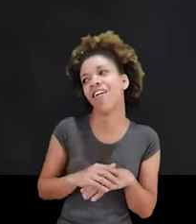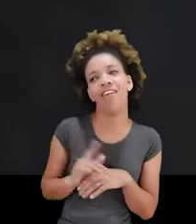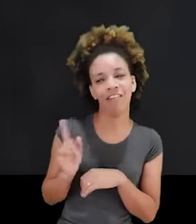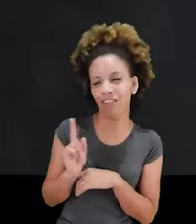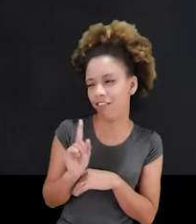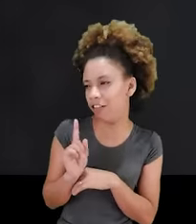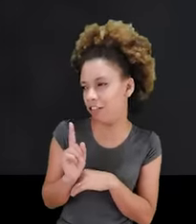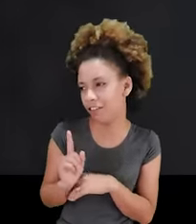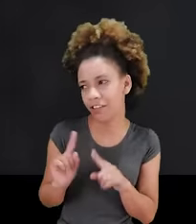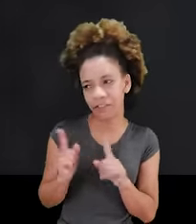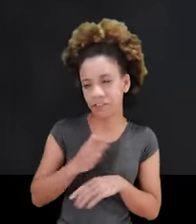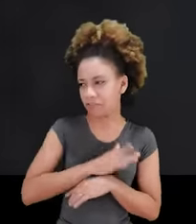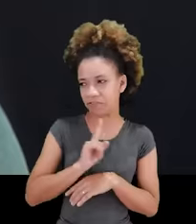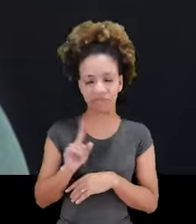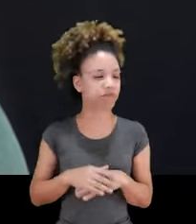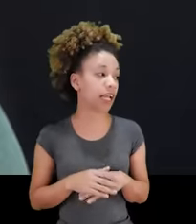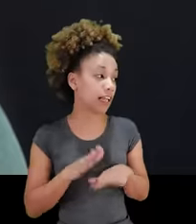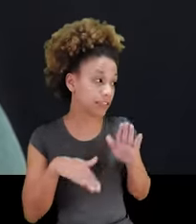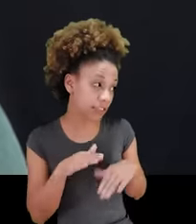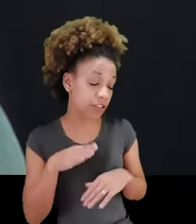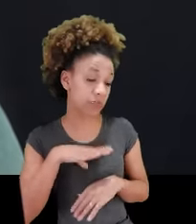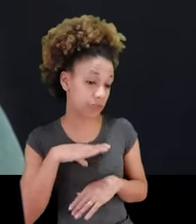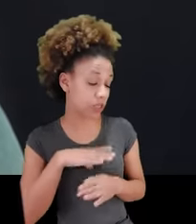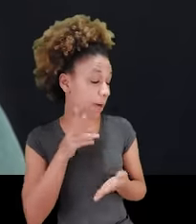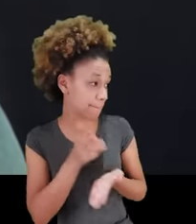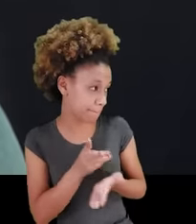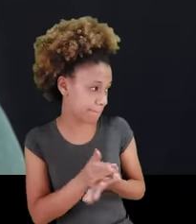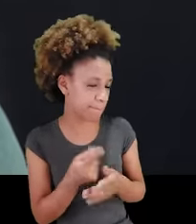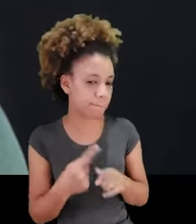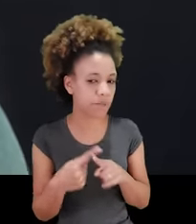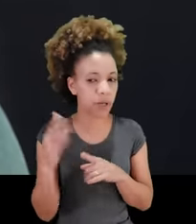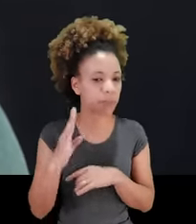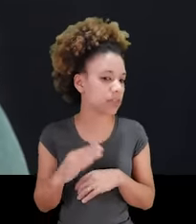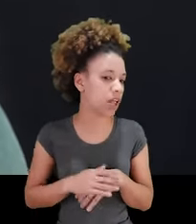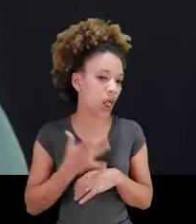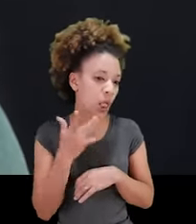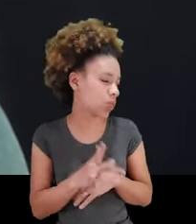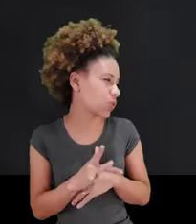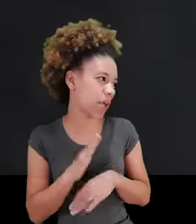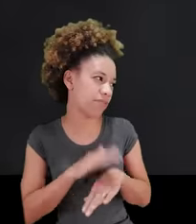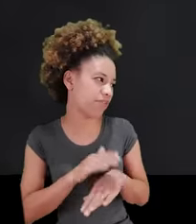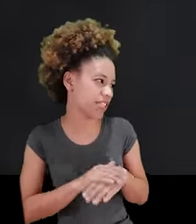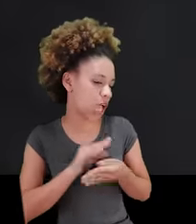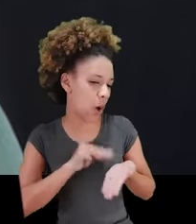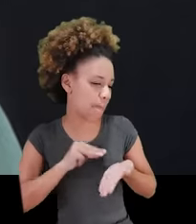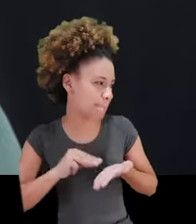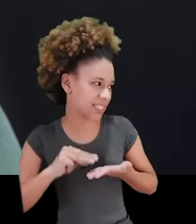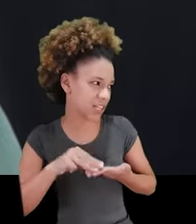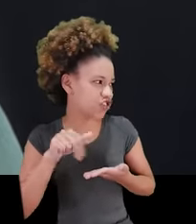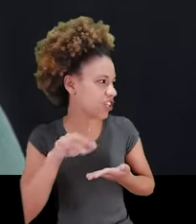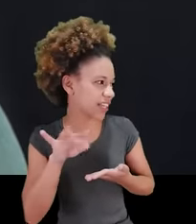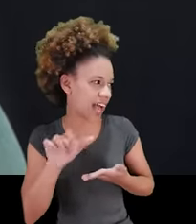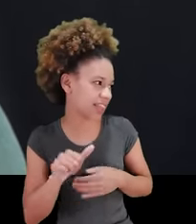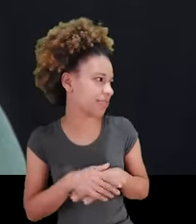Não. Podem fazer o que quiserem, mas no pastel de nata não. Talvez Portugal persista porque brasileiro não sabe fazer um bom pastel de nata como você. Exato. Talvez seja